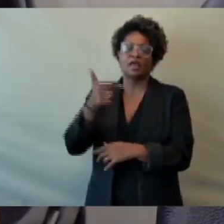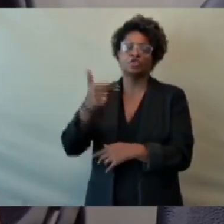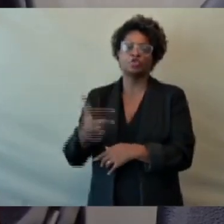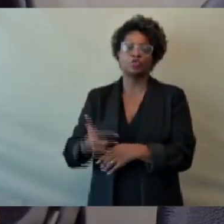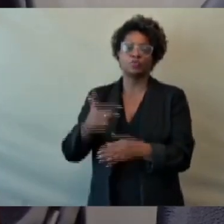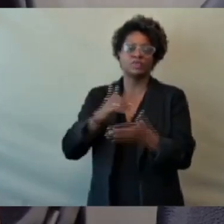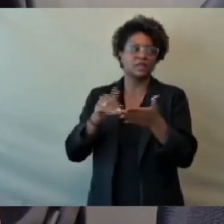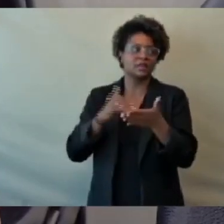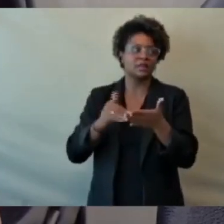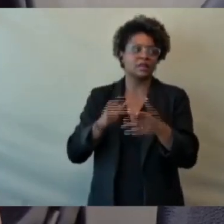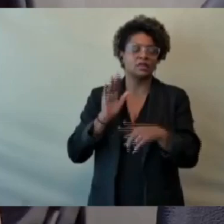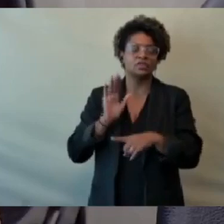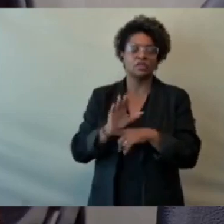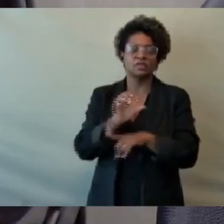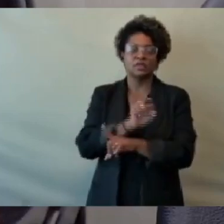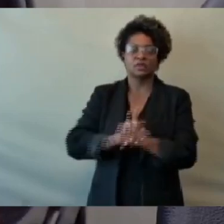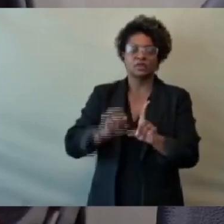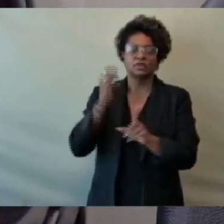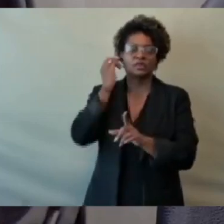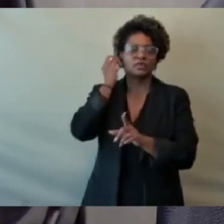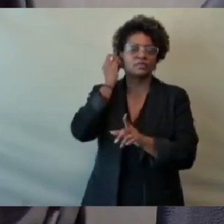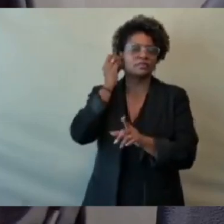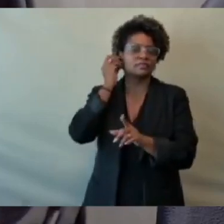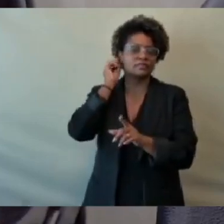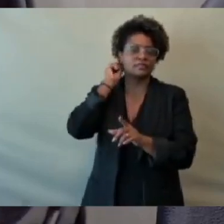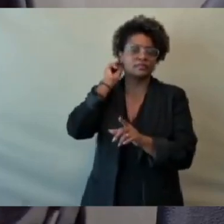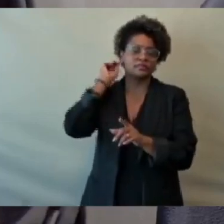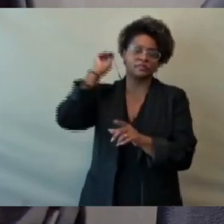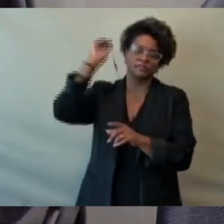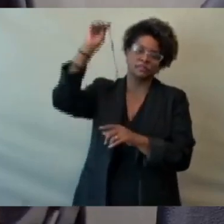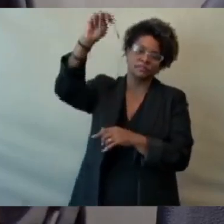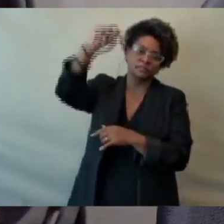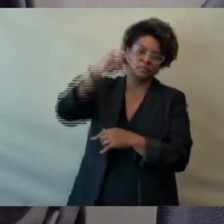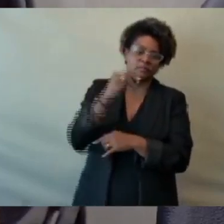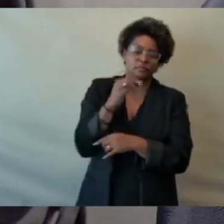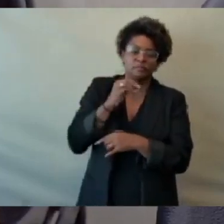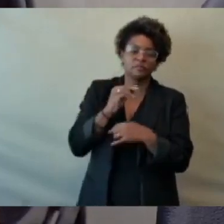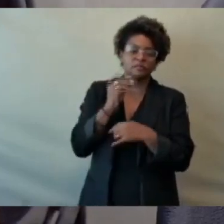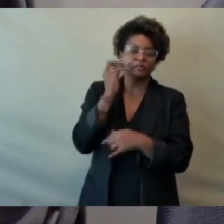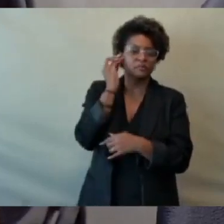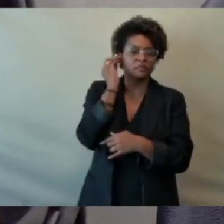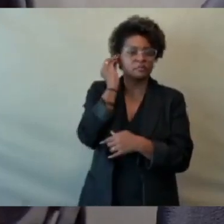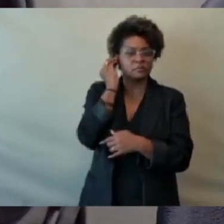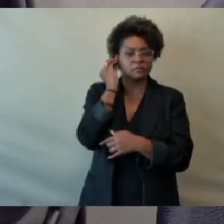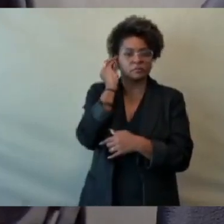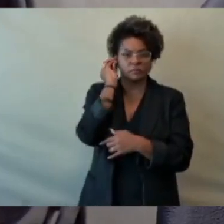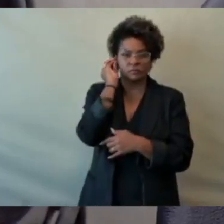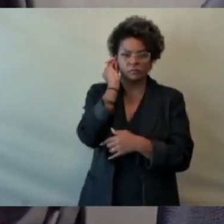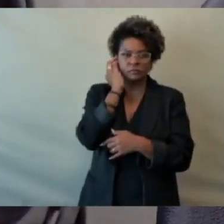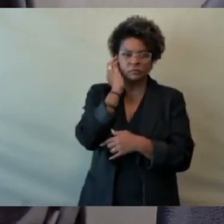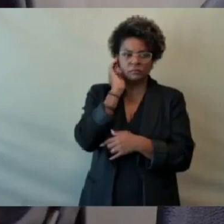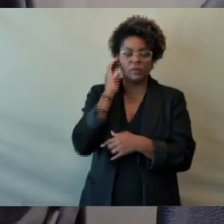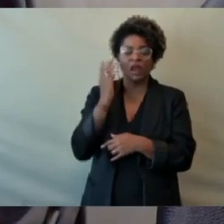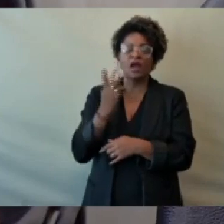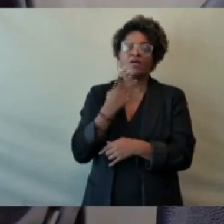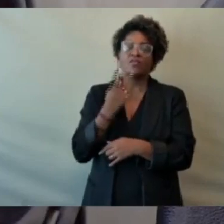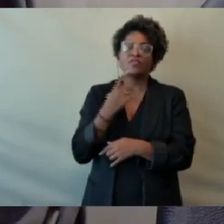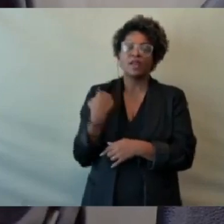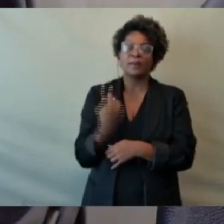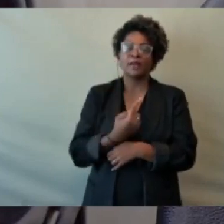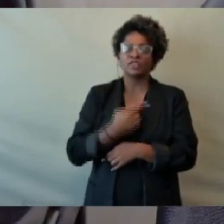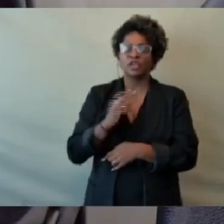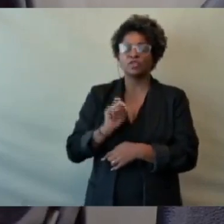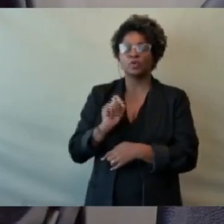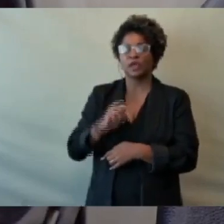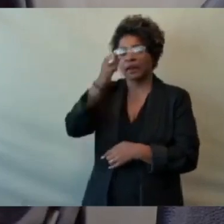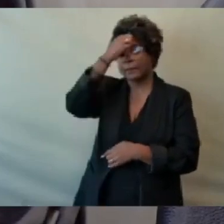o que a Prefeitura faz no sentido de cuidar dessas pessoas idosas, o que ela oferece. Falar